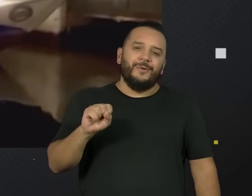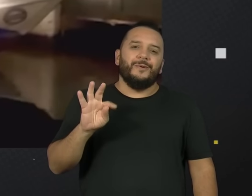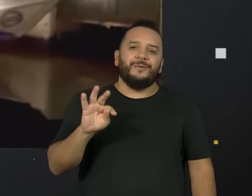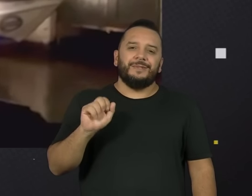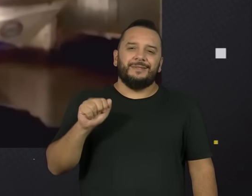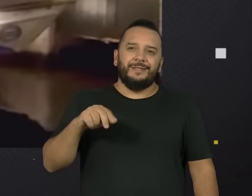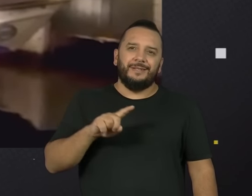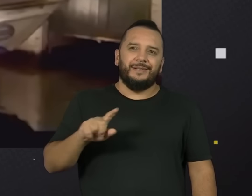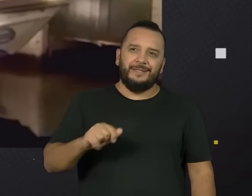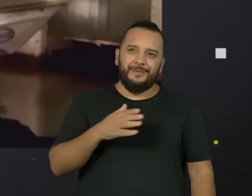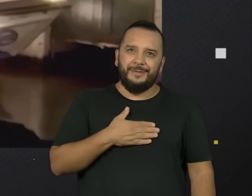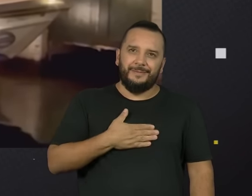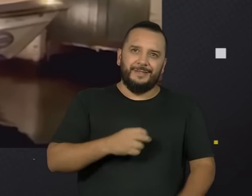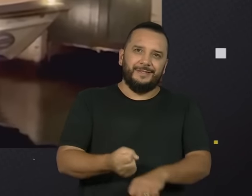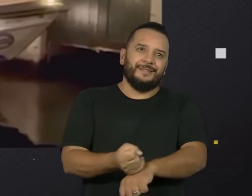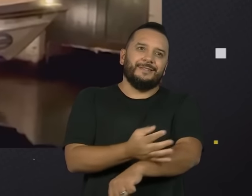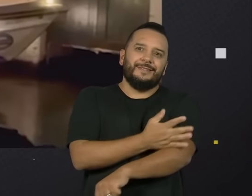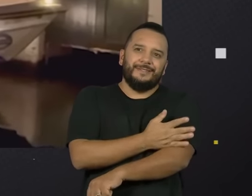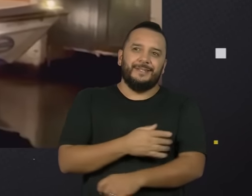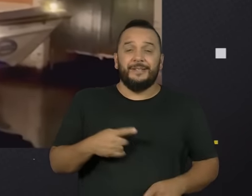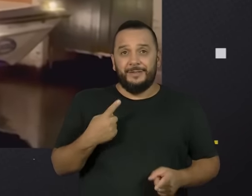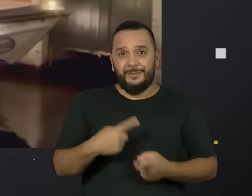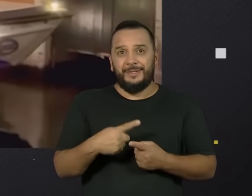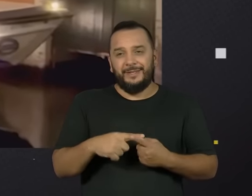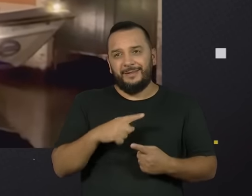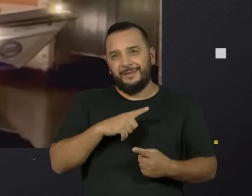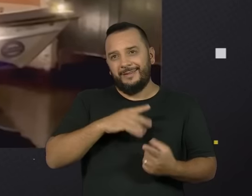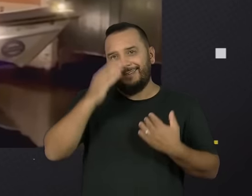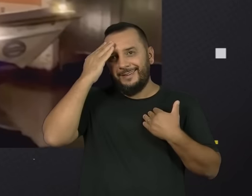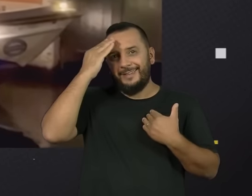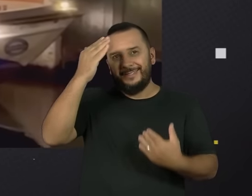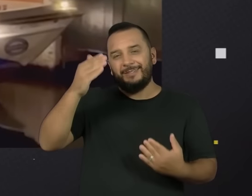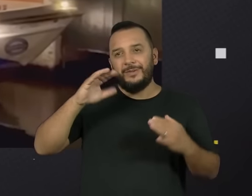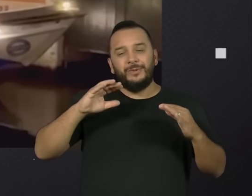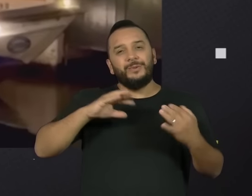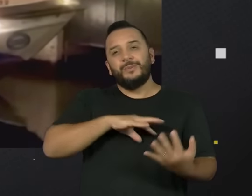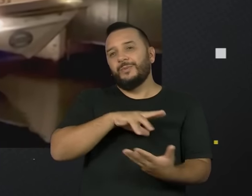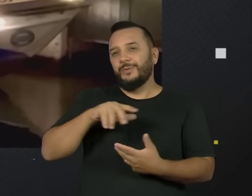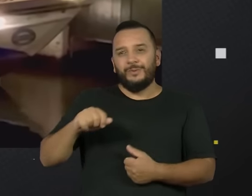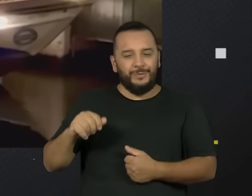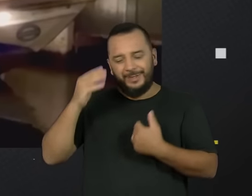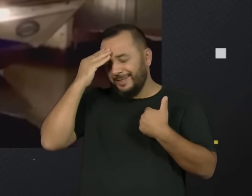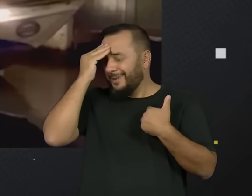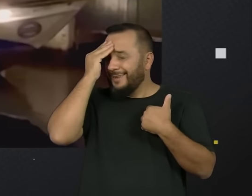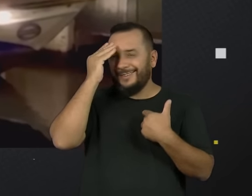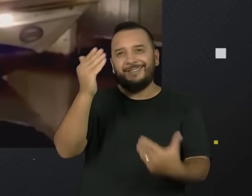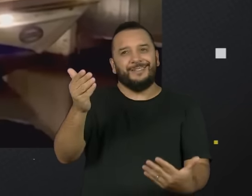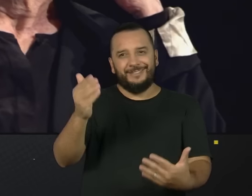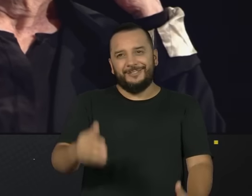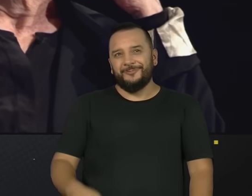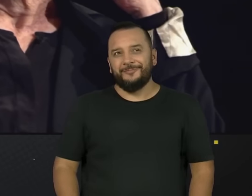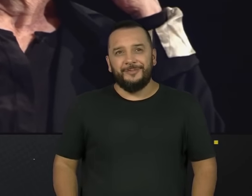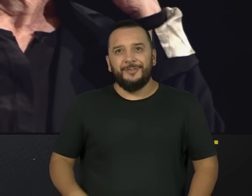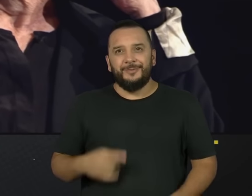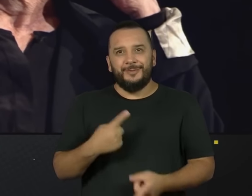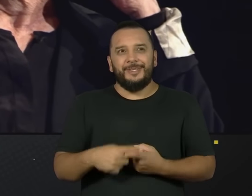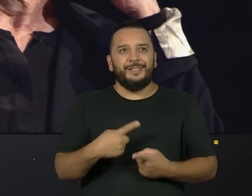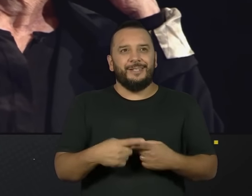porque primeiro eu tenho toda a gratidão do mundo por ela que me